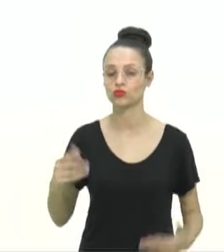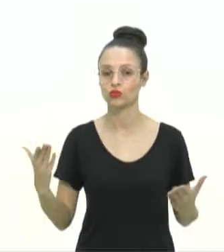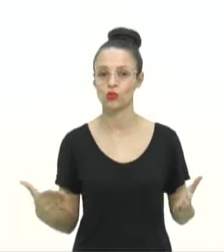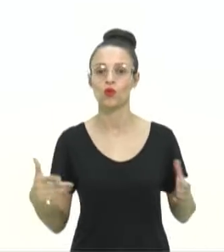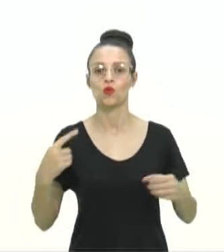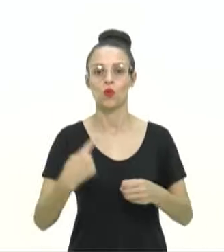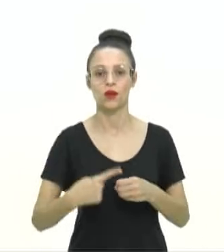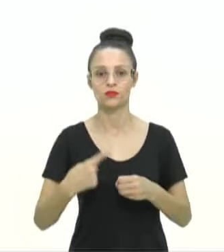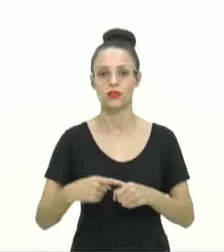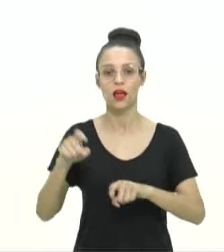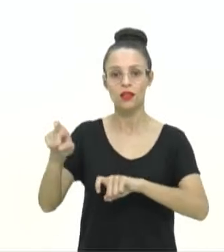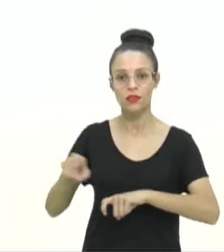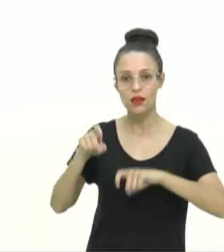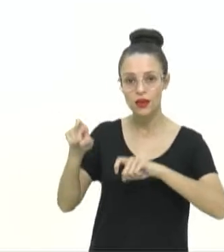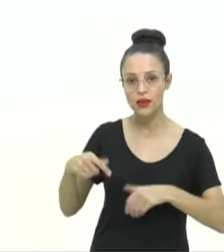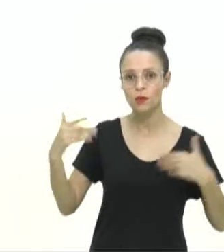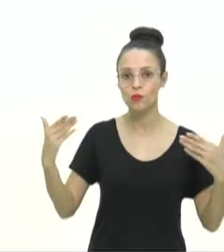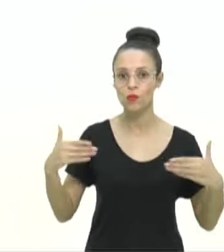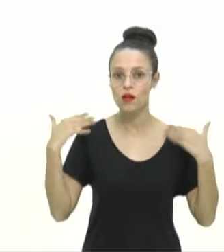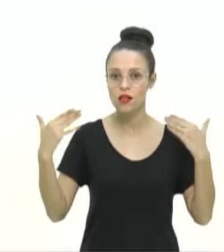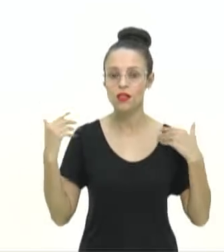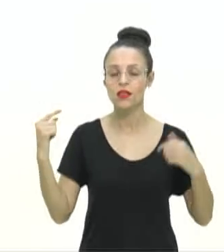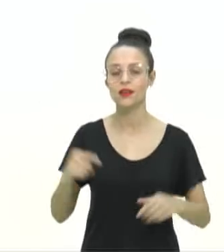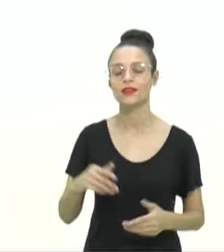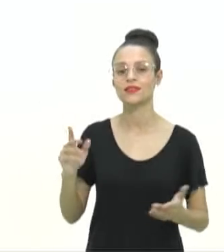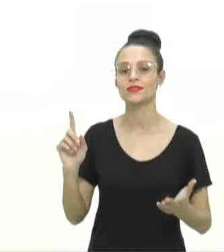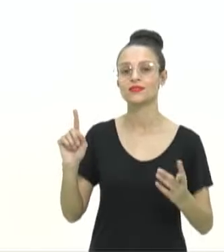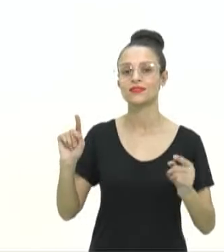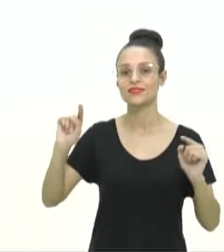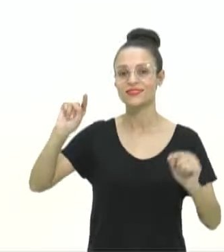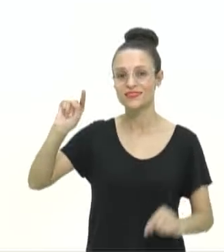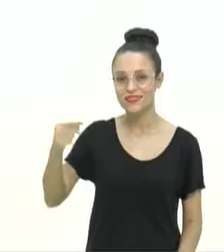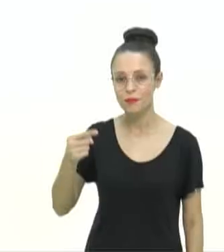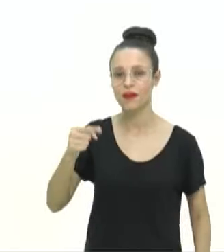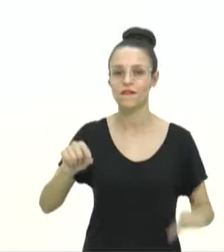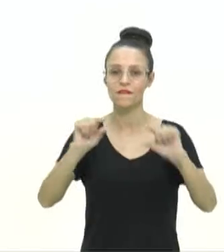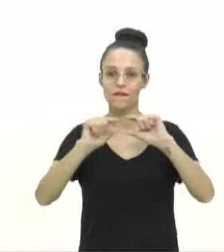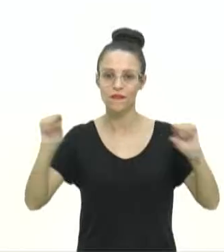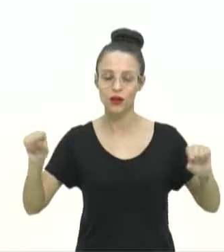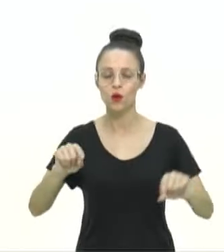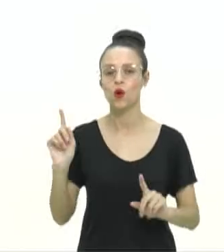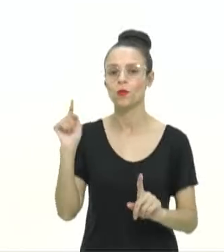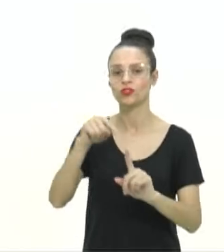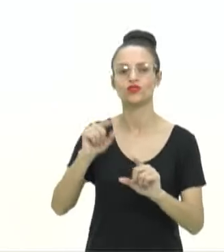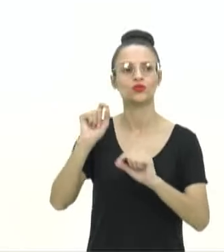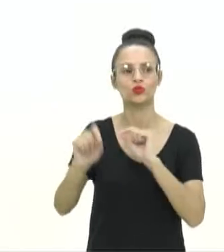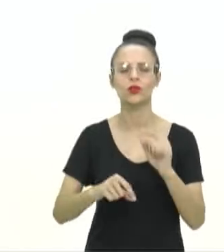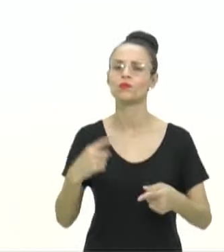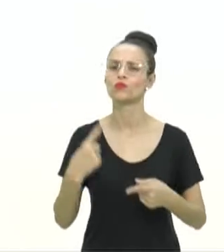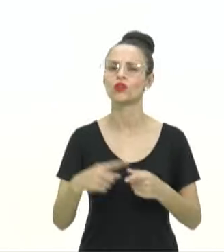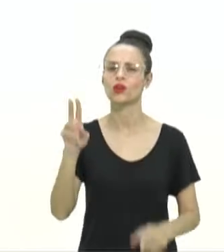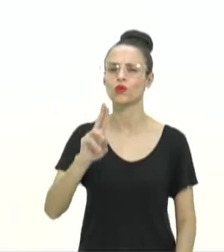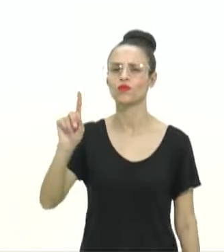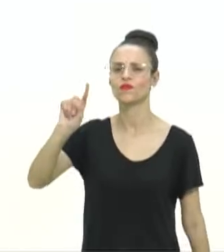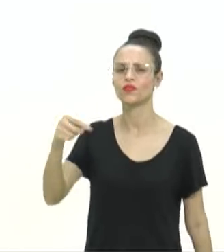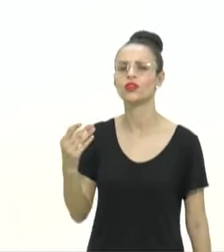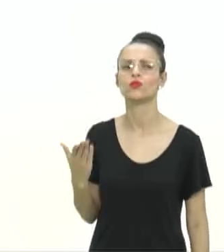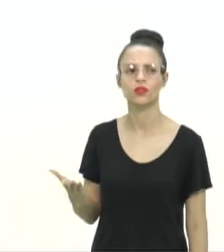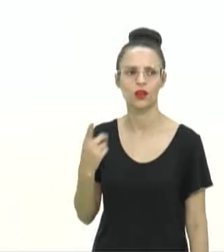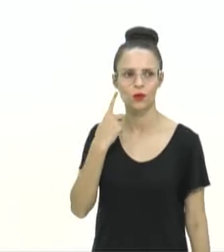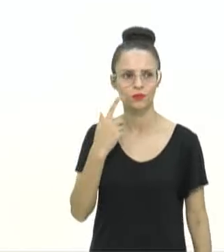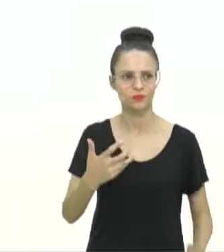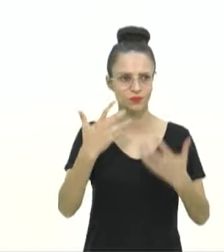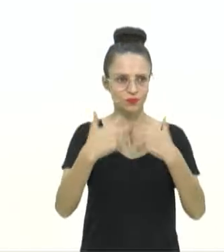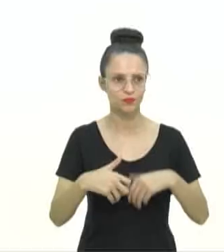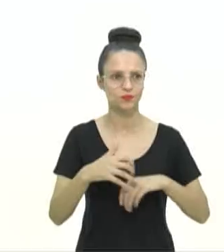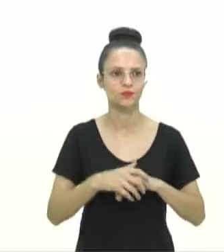de Campo Alegre foi separada por vírgula da oração principal com o objetivo de... Por que será que ele usou vírgula ali? Vamos